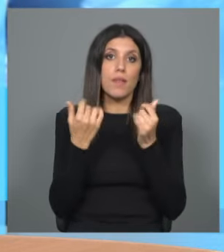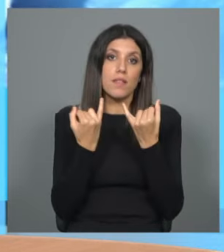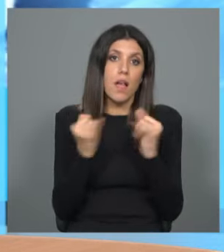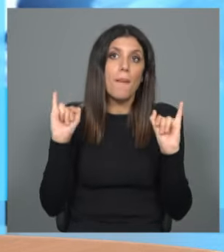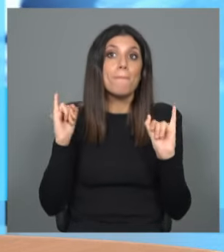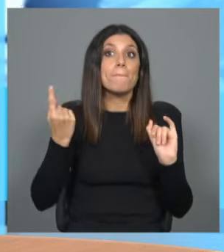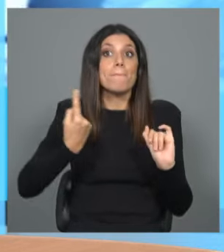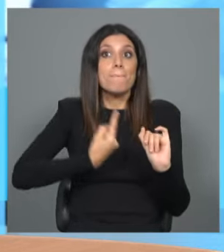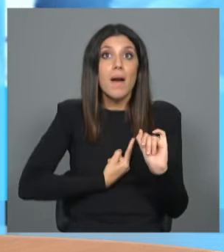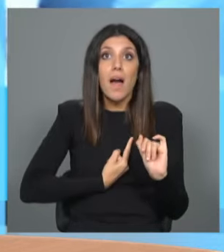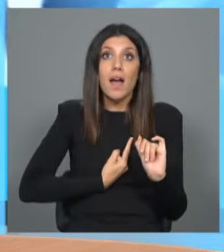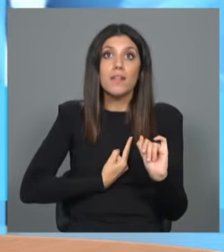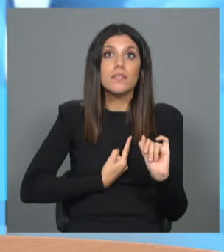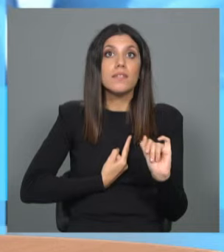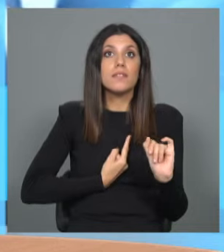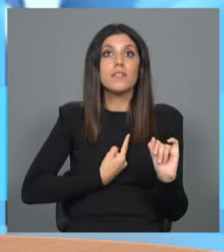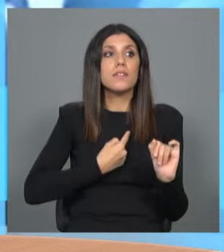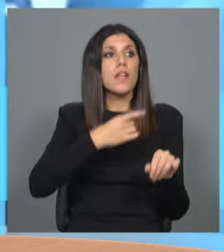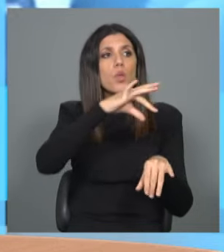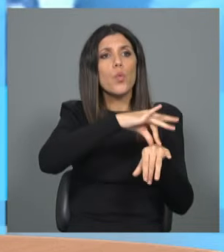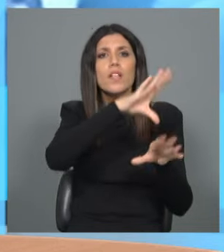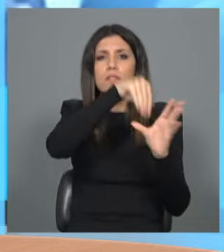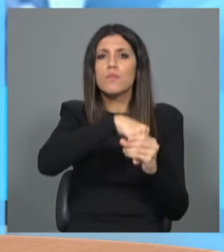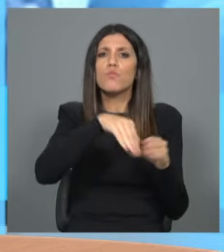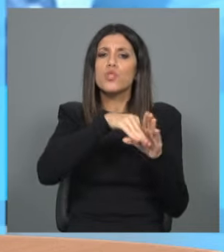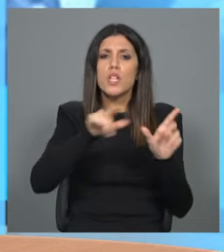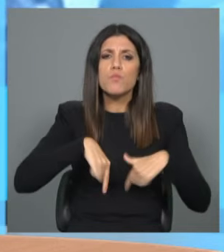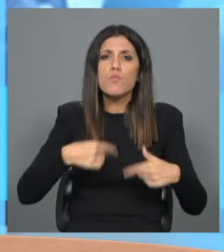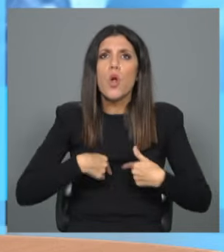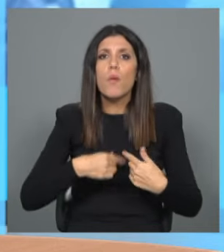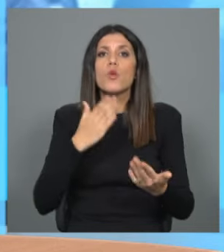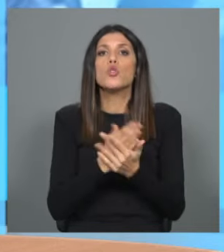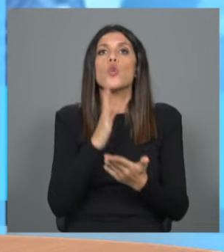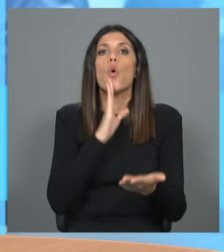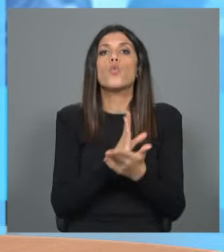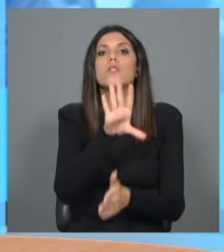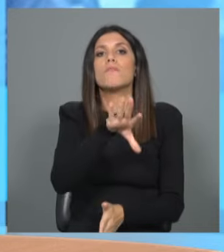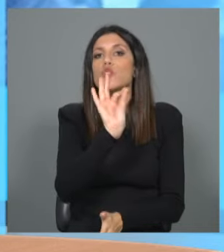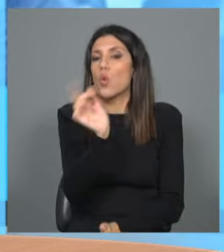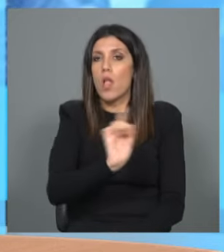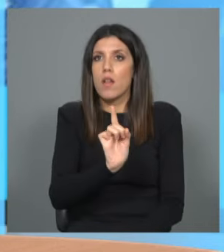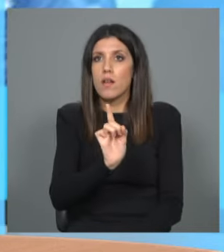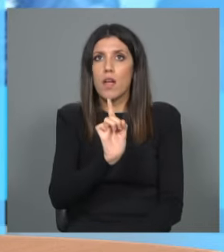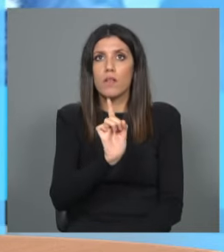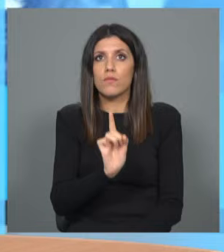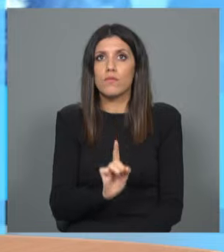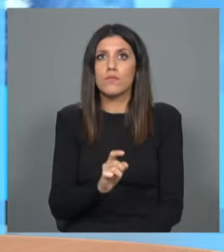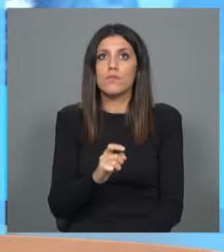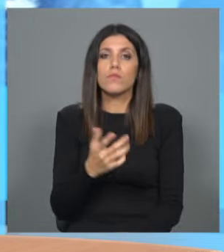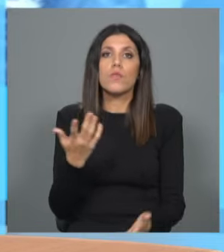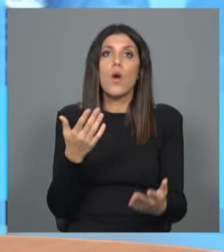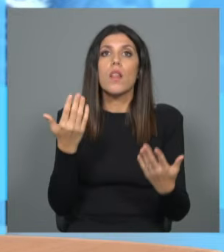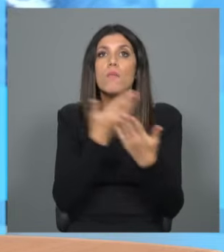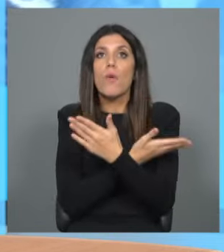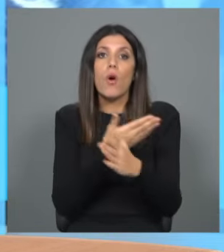implicar toda a vivência do seu processo de doença e não apenas a escolha sobre o momento da morte, se é antecipada ou não, face àquilo que